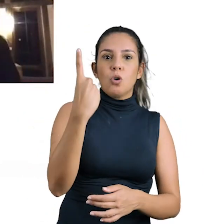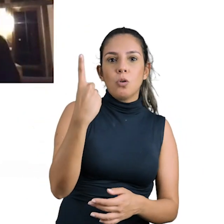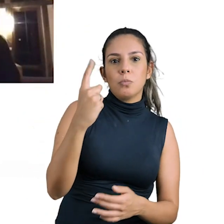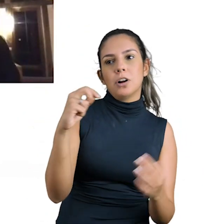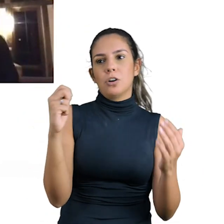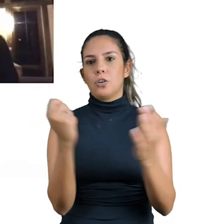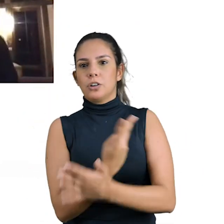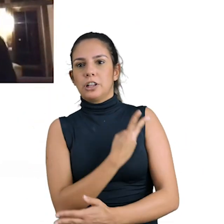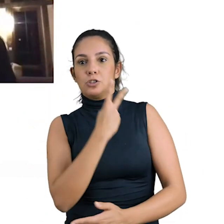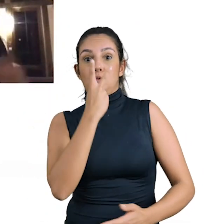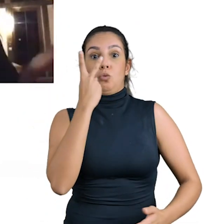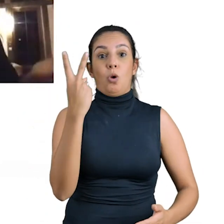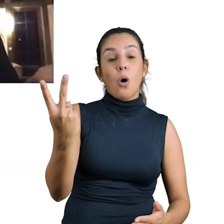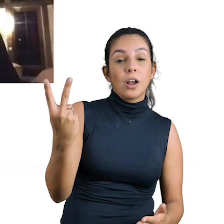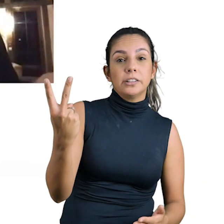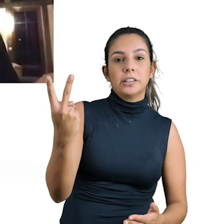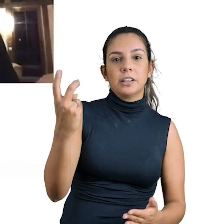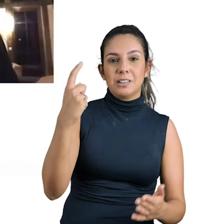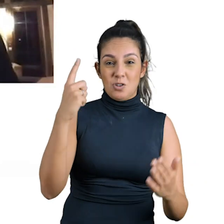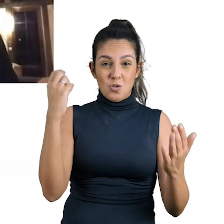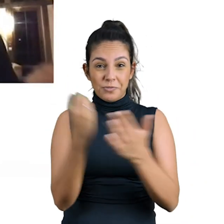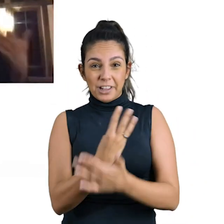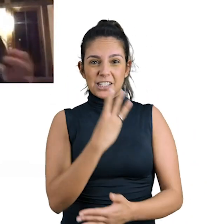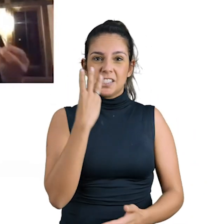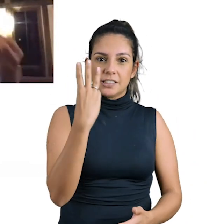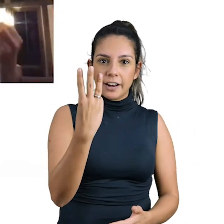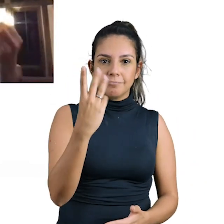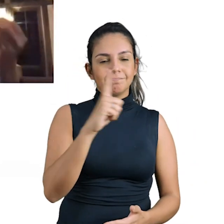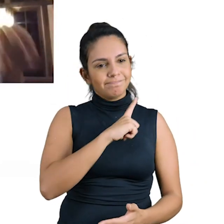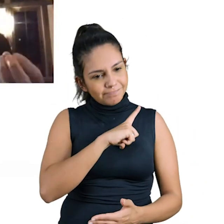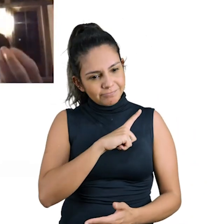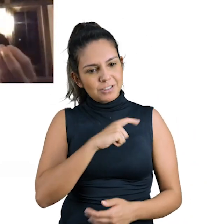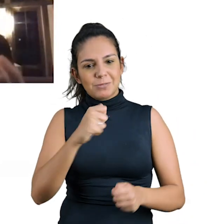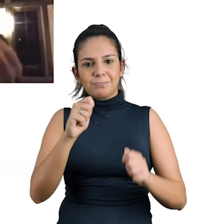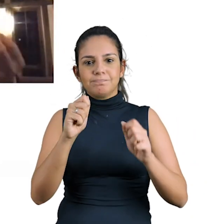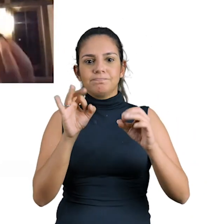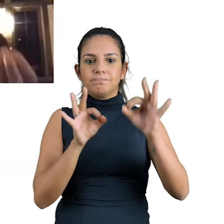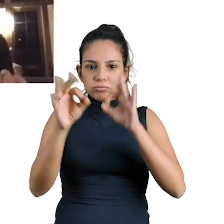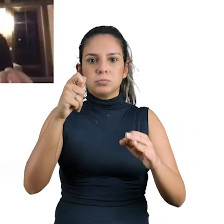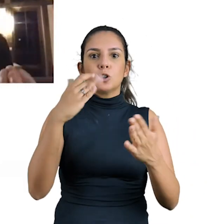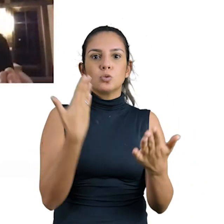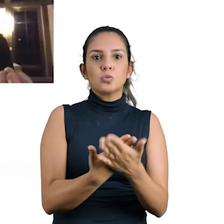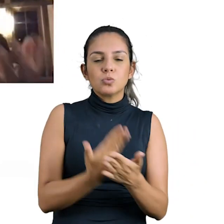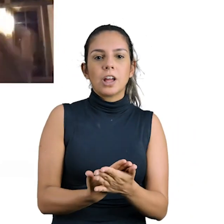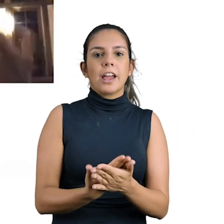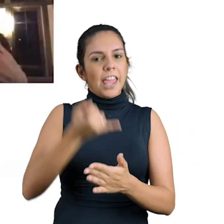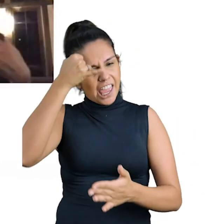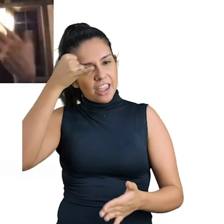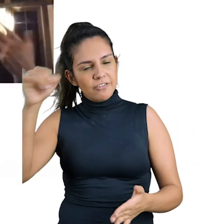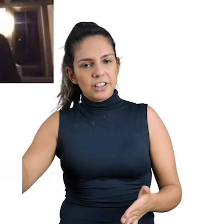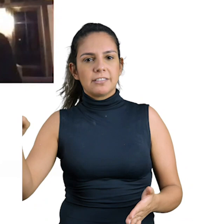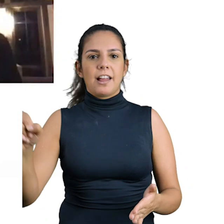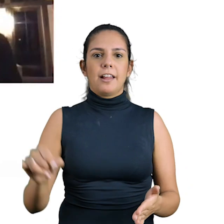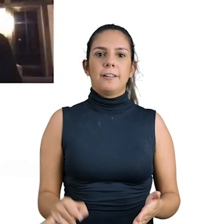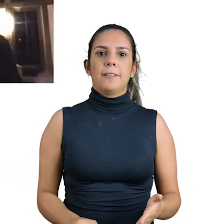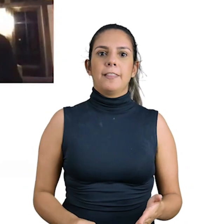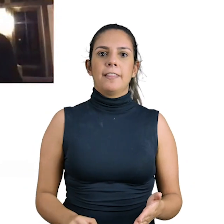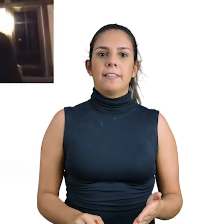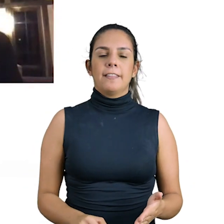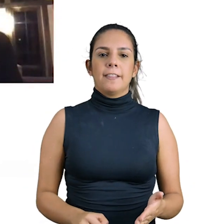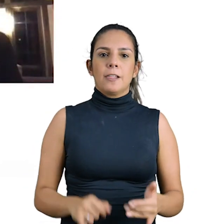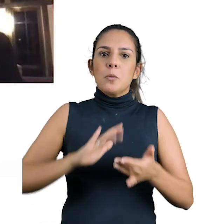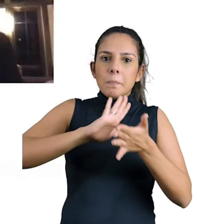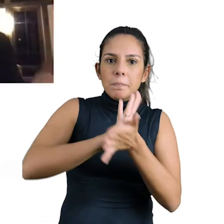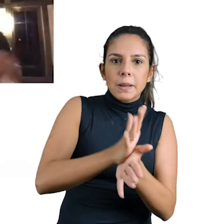muita coincidência. Quando acontece 3, é porque aí tem coisa, aí tem estrutura, né? O racismo é